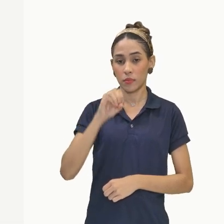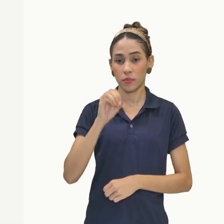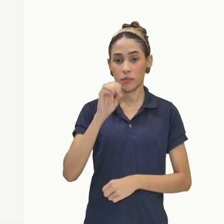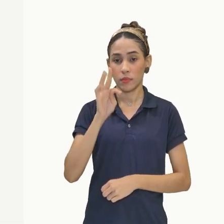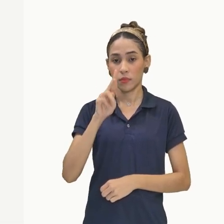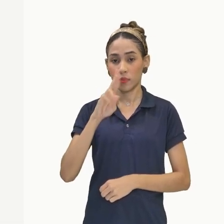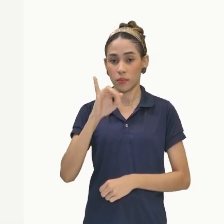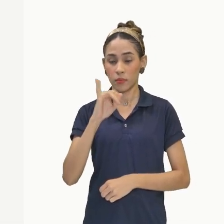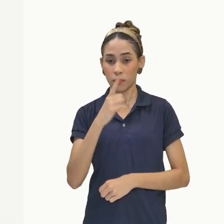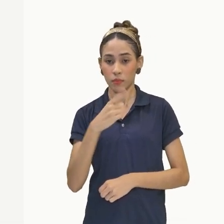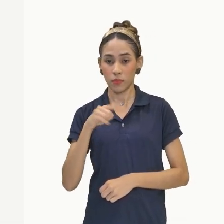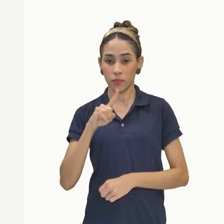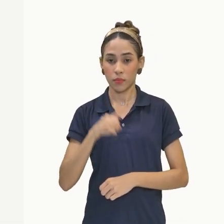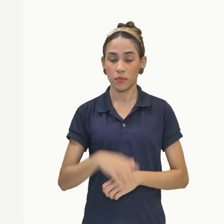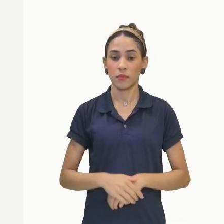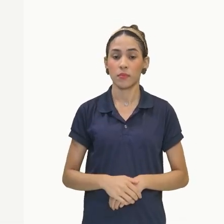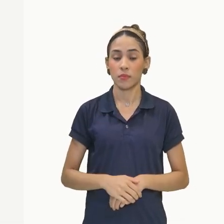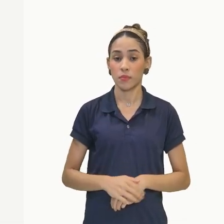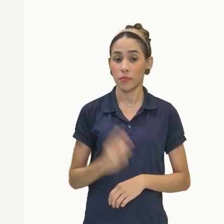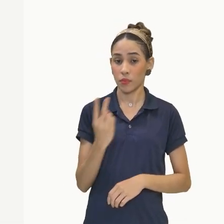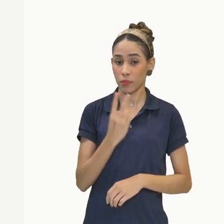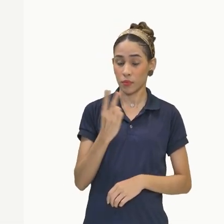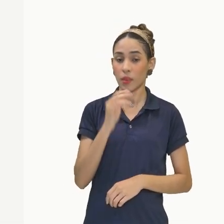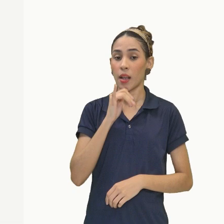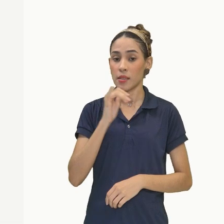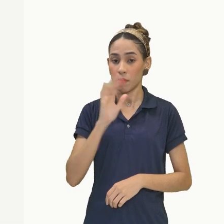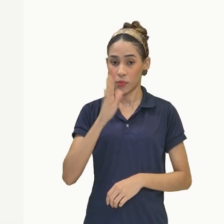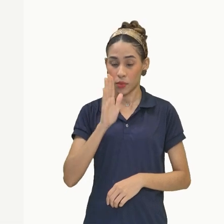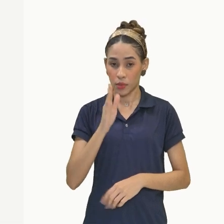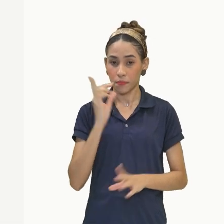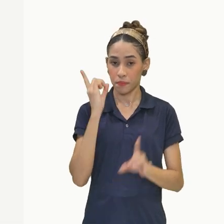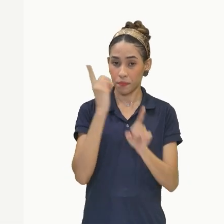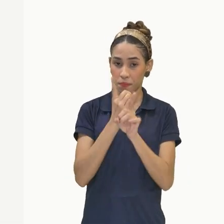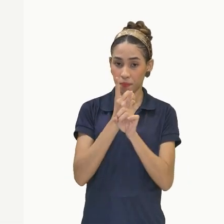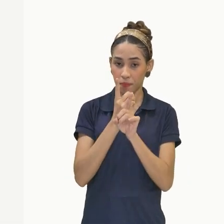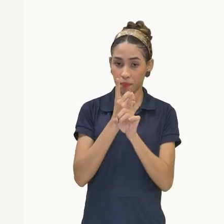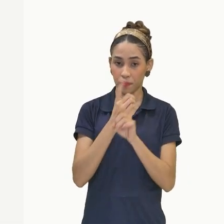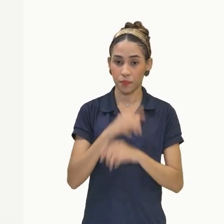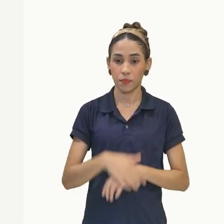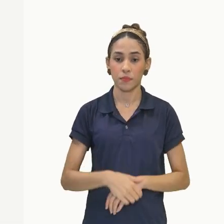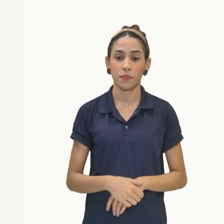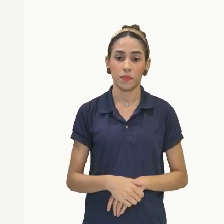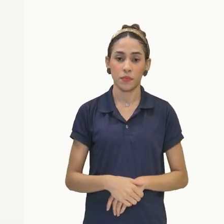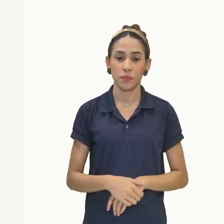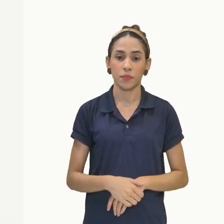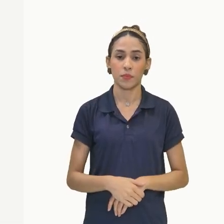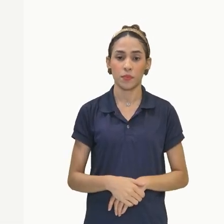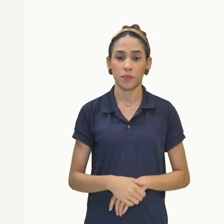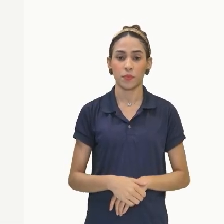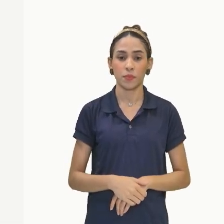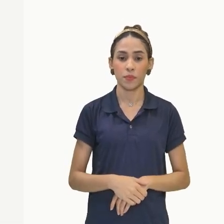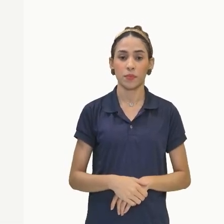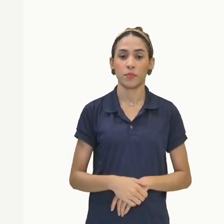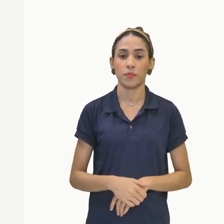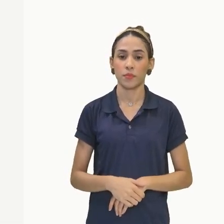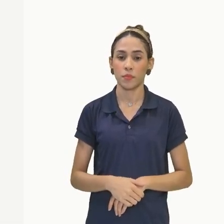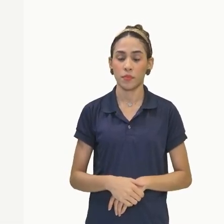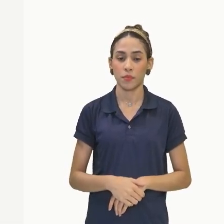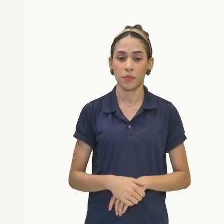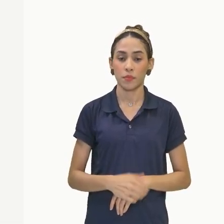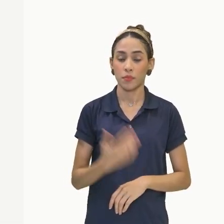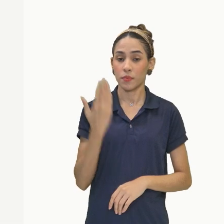já viu nos dois primeiros exemplos que a gente trabalhou. Então, veja, a força